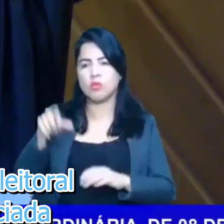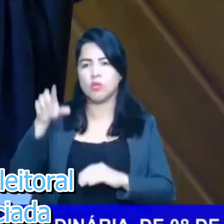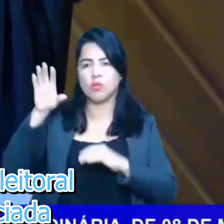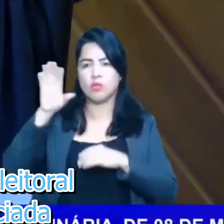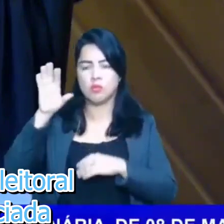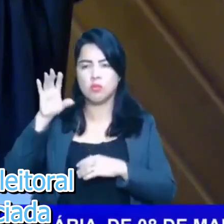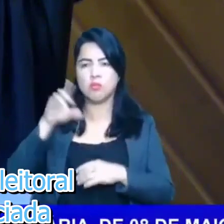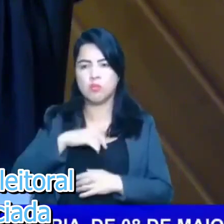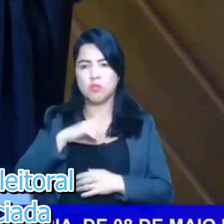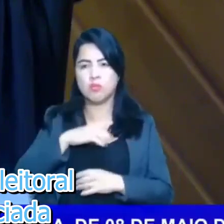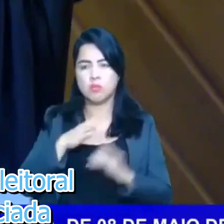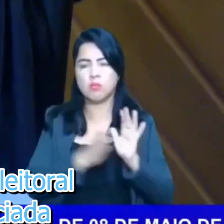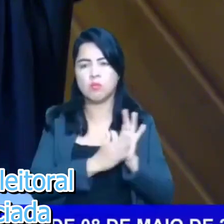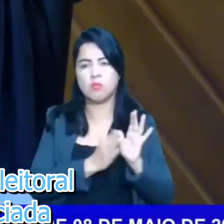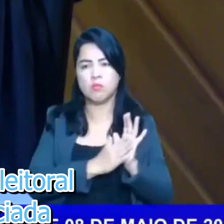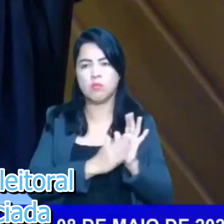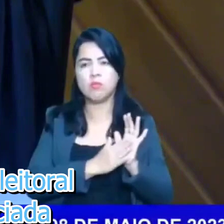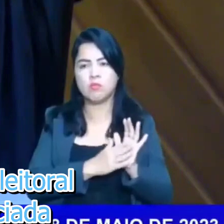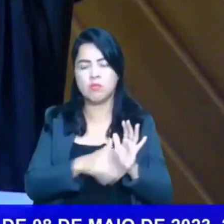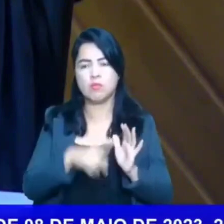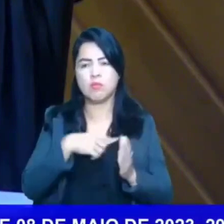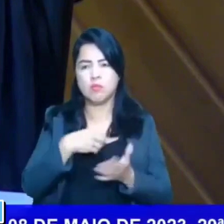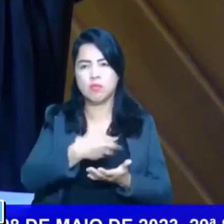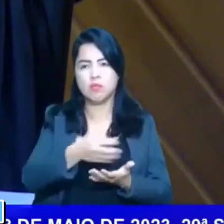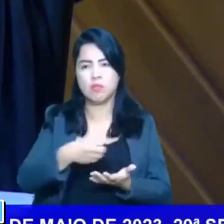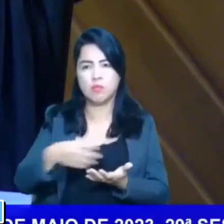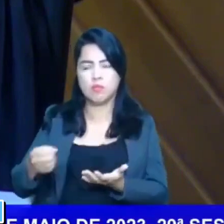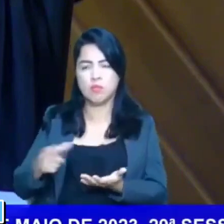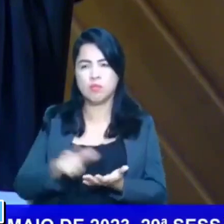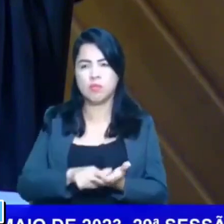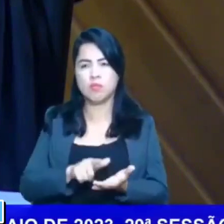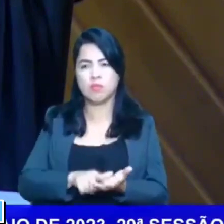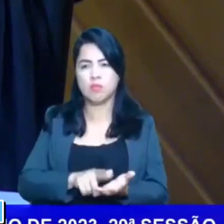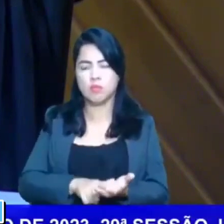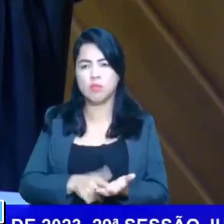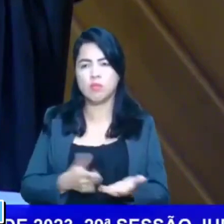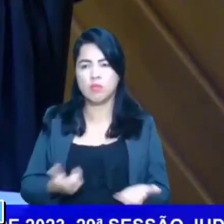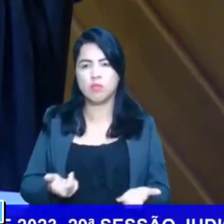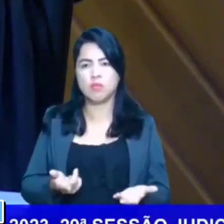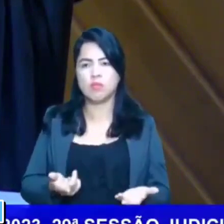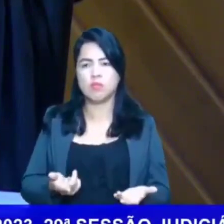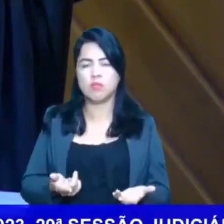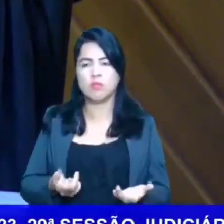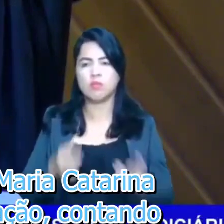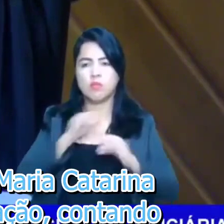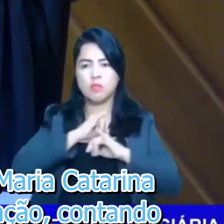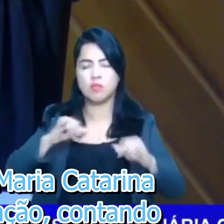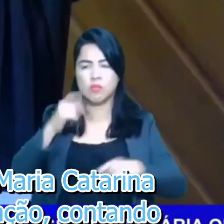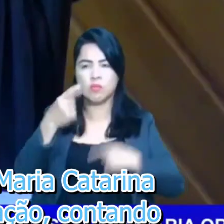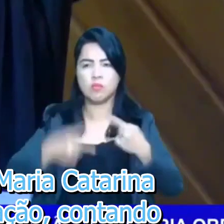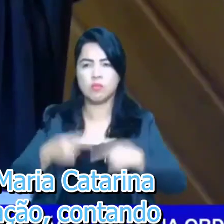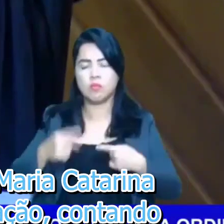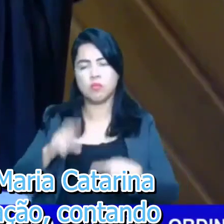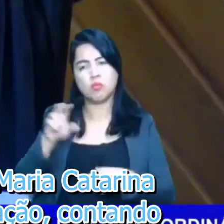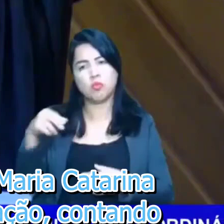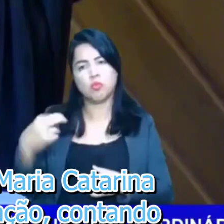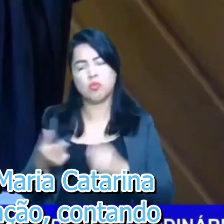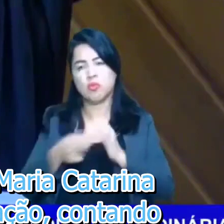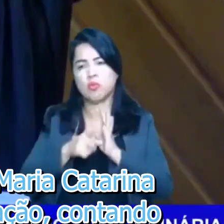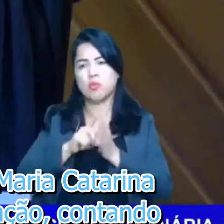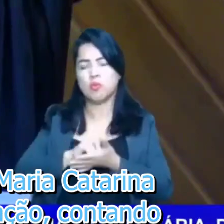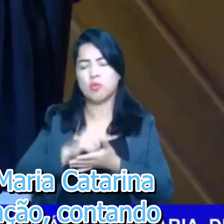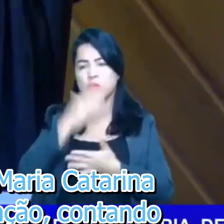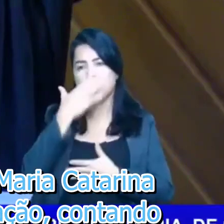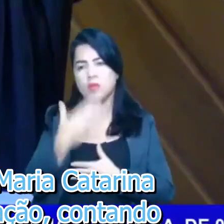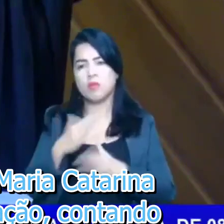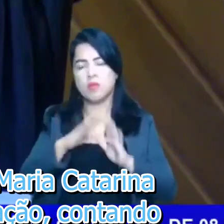promoveu ou foi beneficiada com o derramamento da propaganda eleitoral na data da eleição ou nas suas vésperas, em